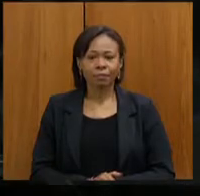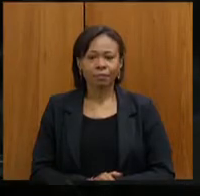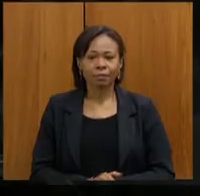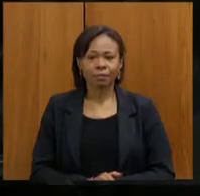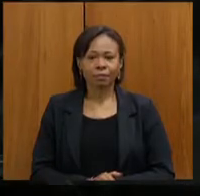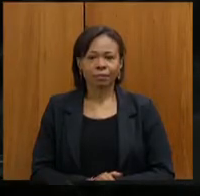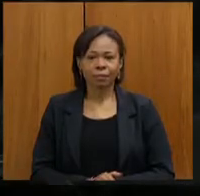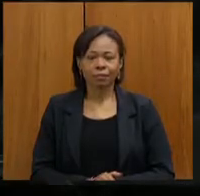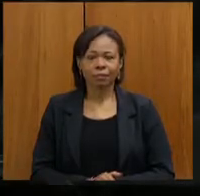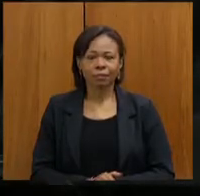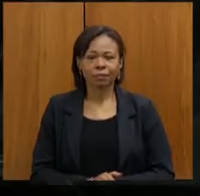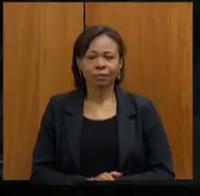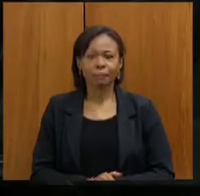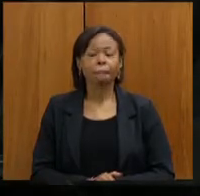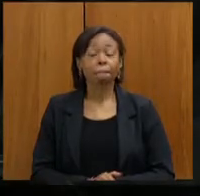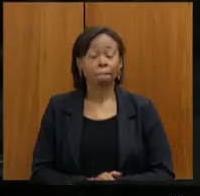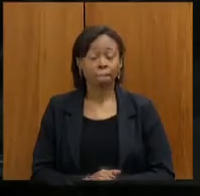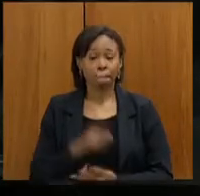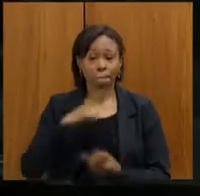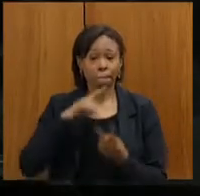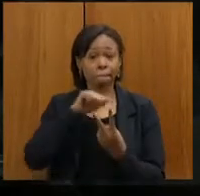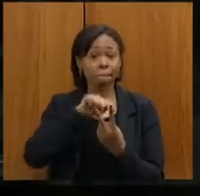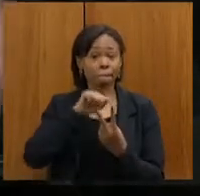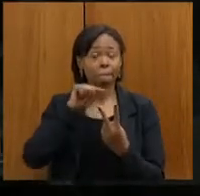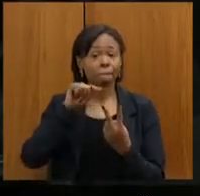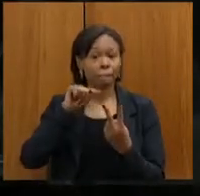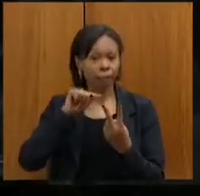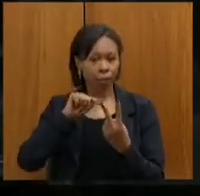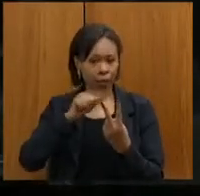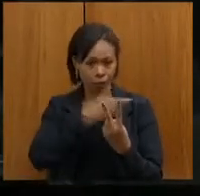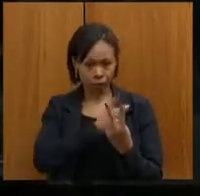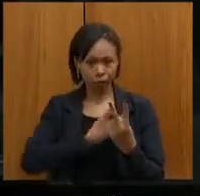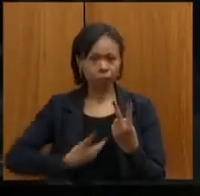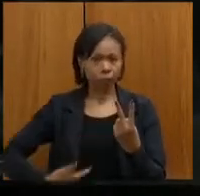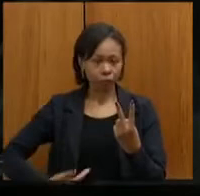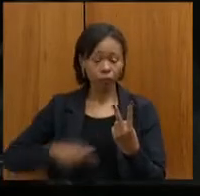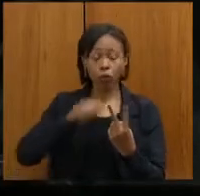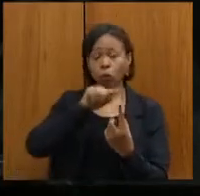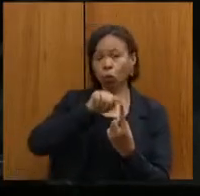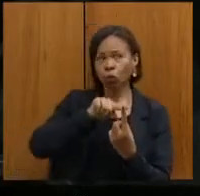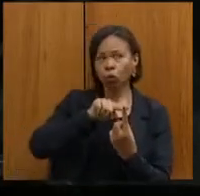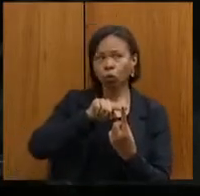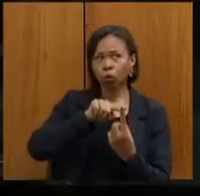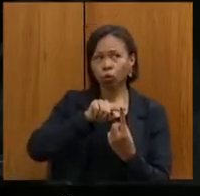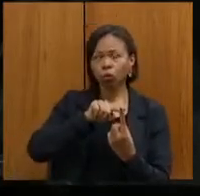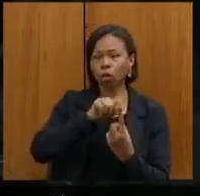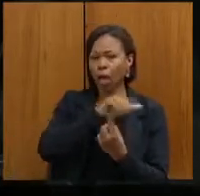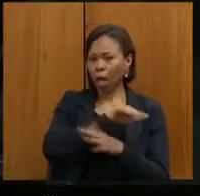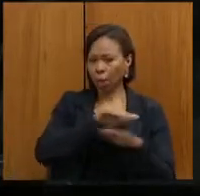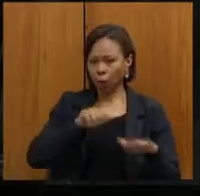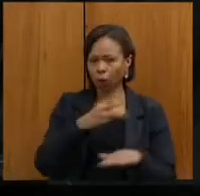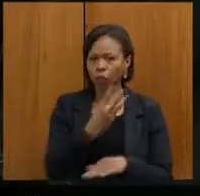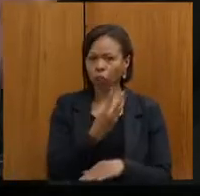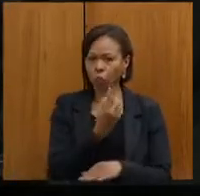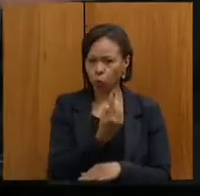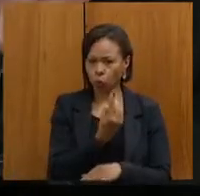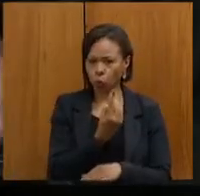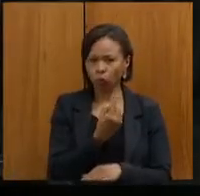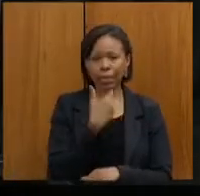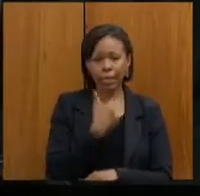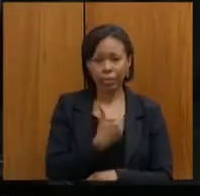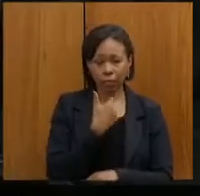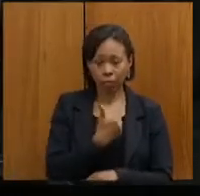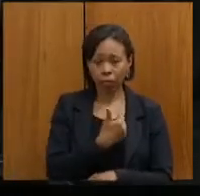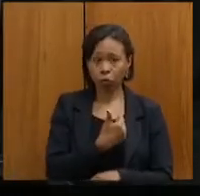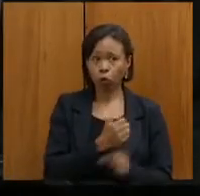aqui nós temos os governos o que se encerrou em 31 dedezembro de 18 e um